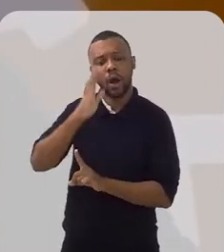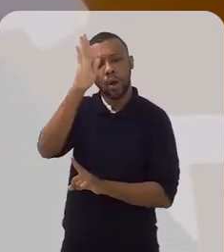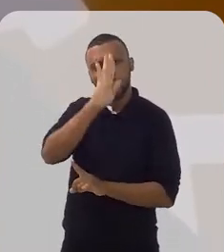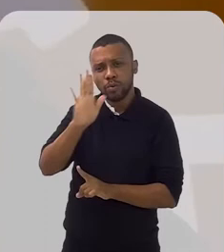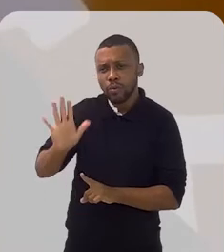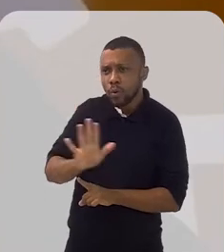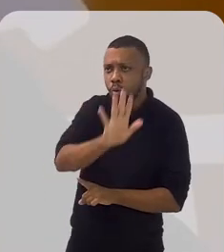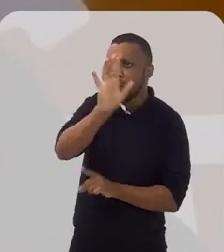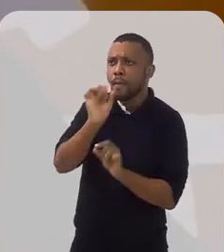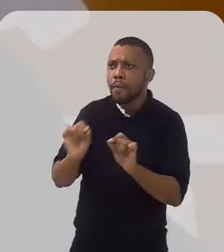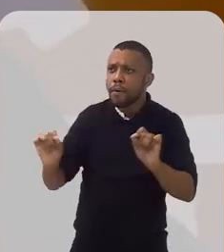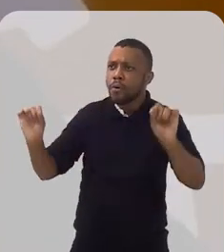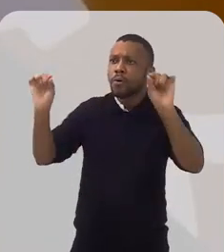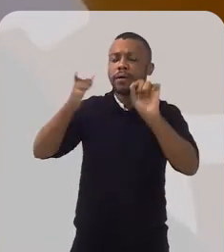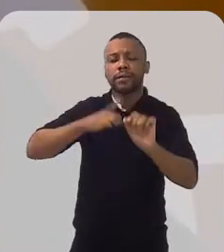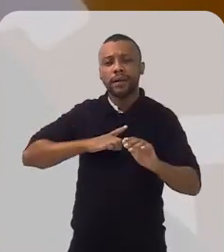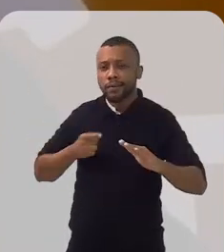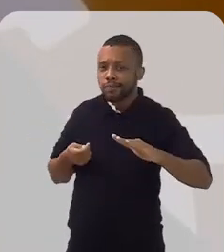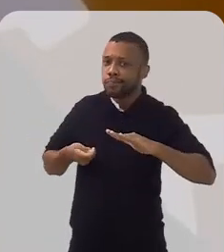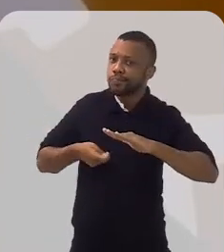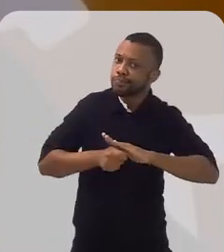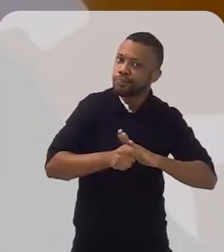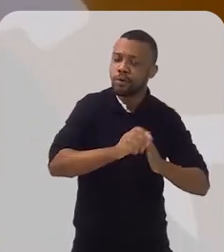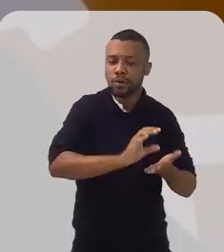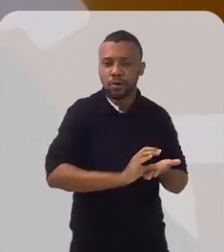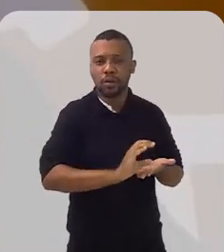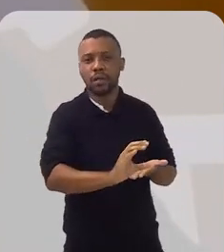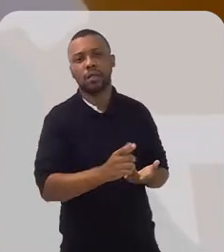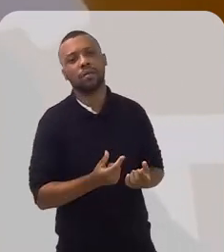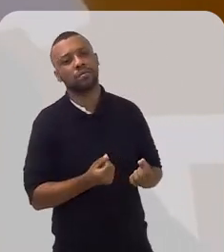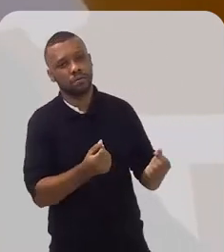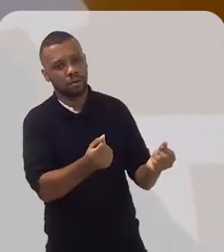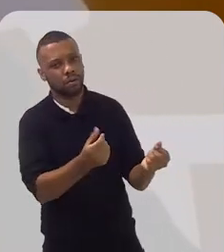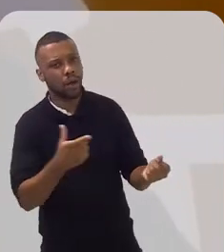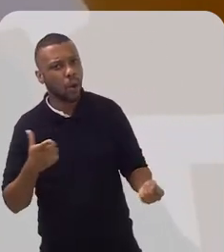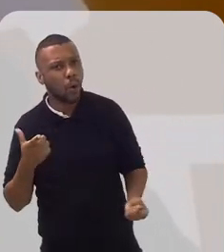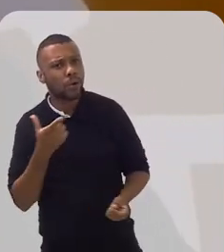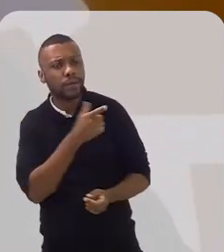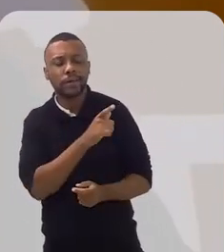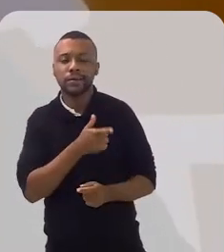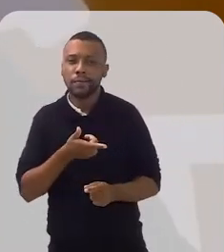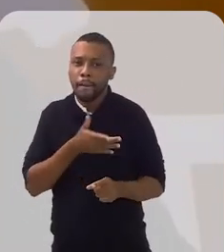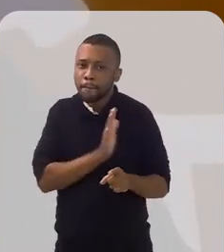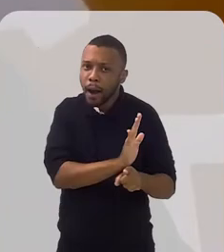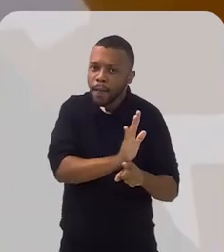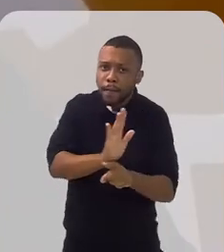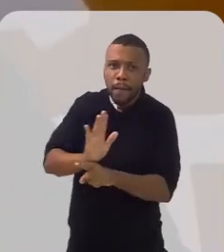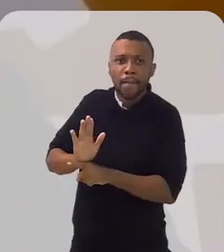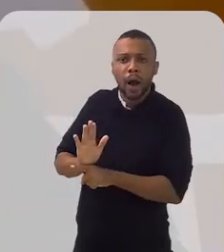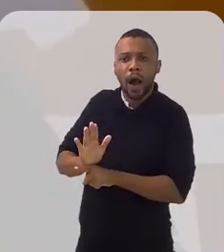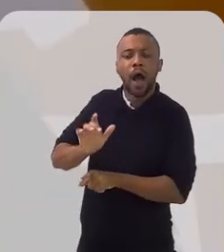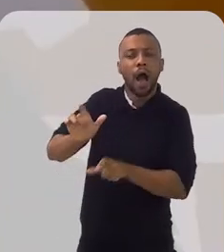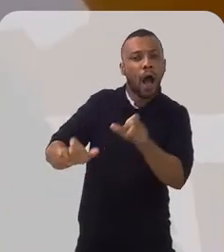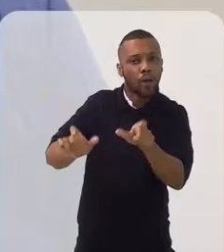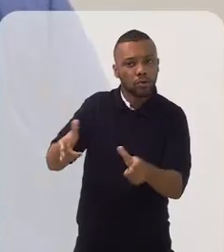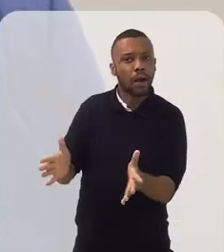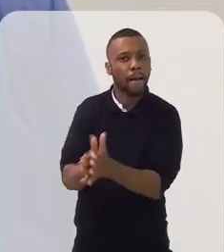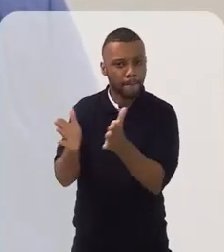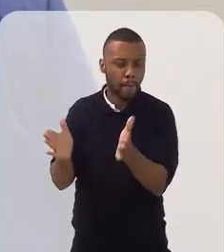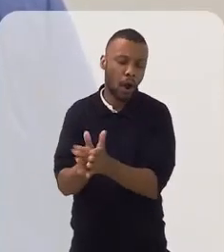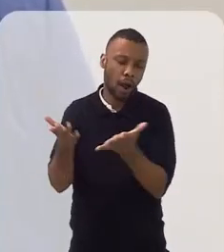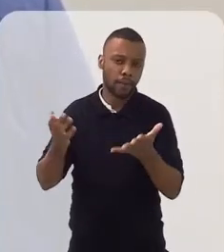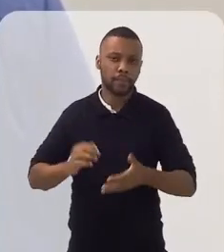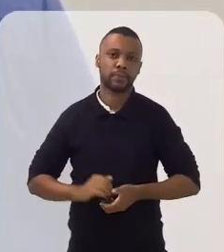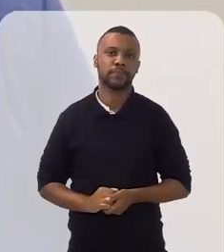inteiro tenha uma injeção de recursos e aí também a gente atinja beneficamente a vida dos mais necessitados, né? Eu